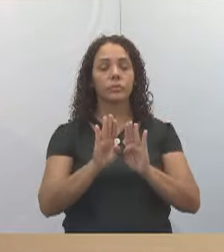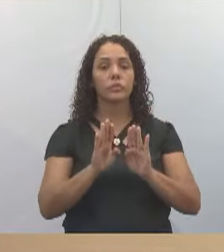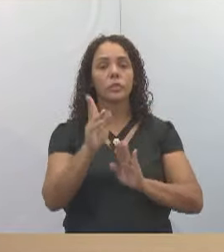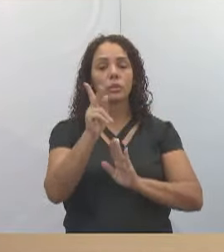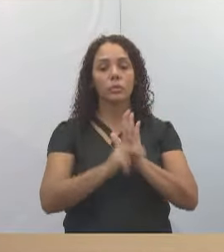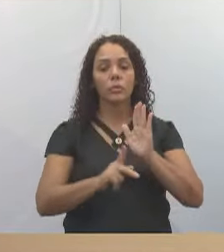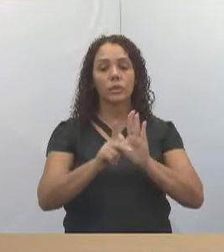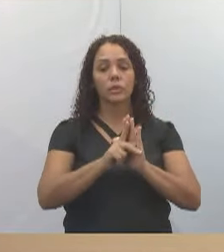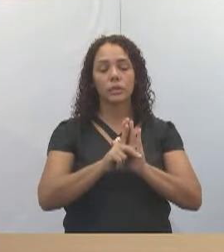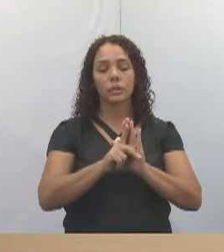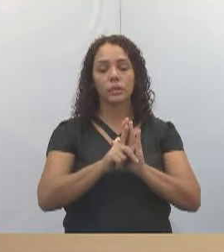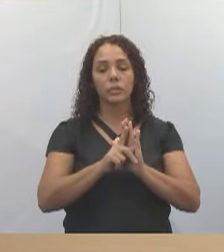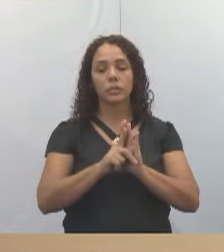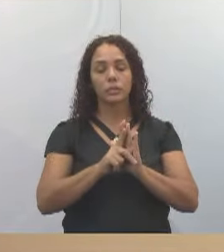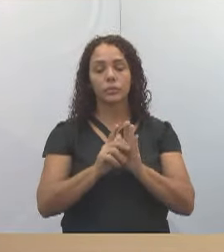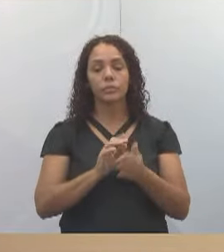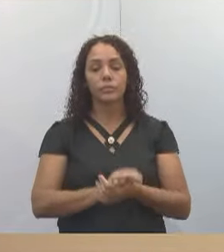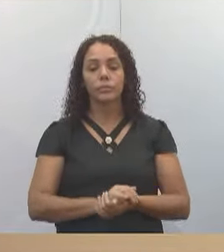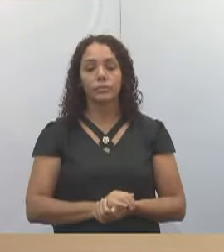número